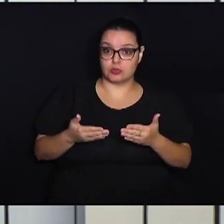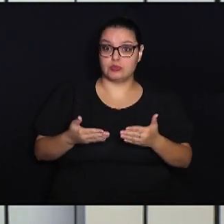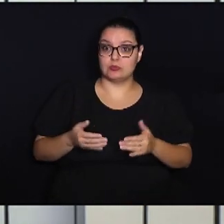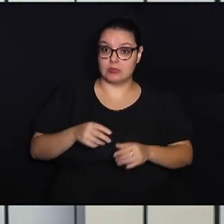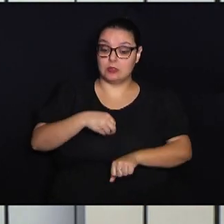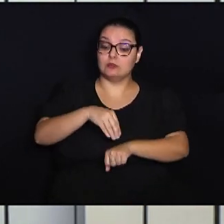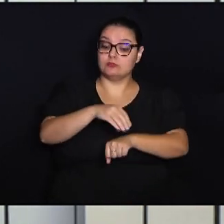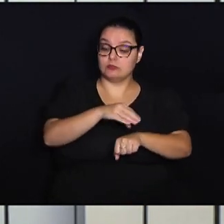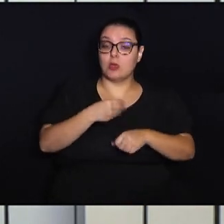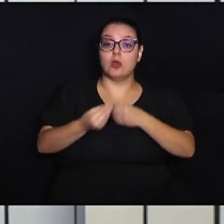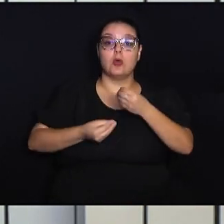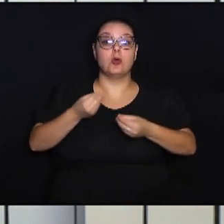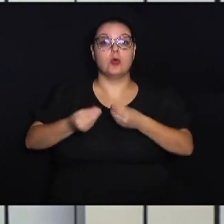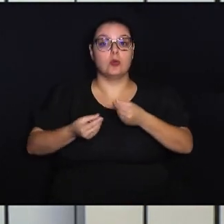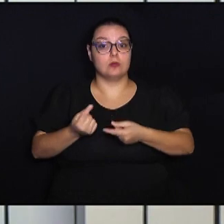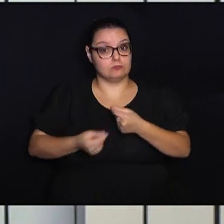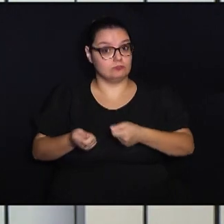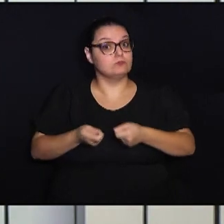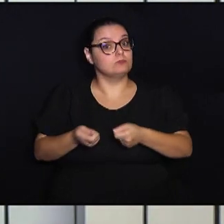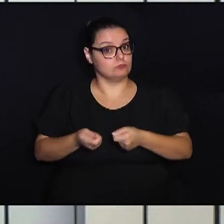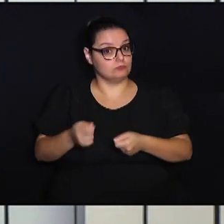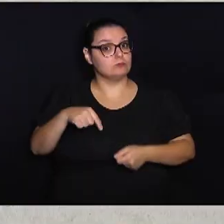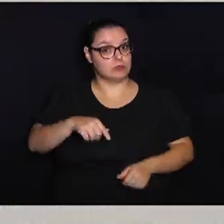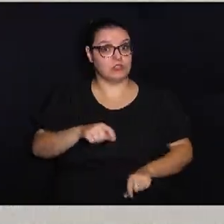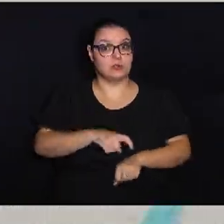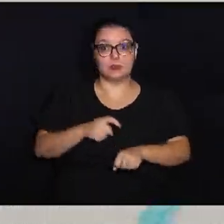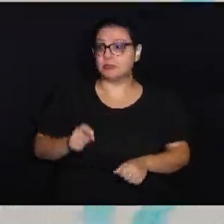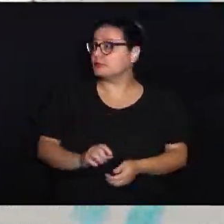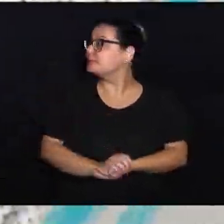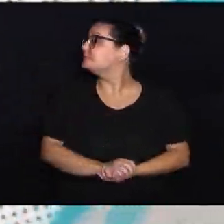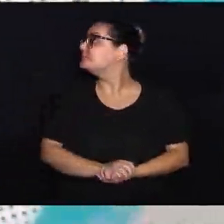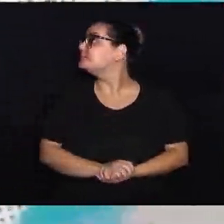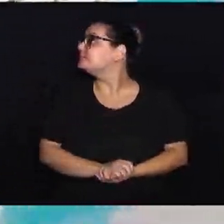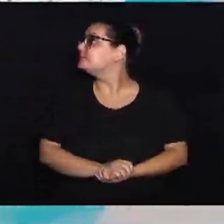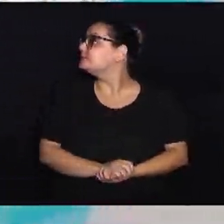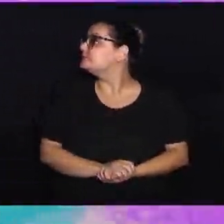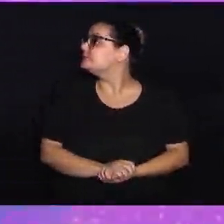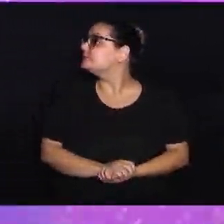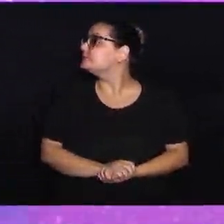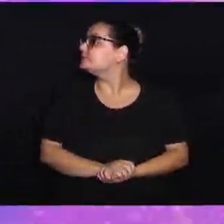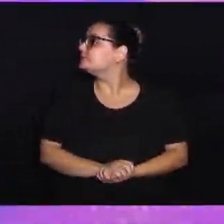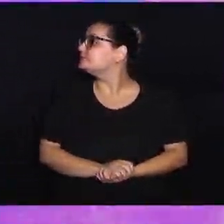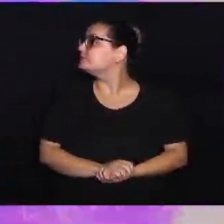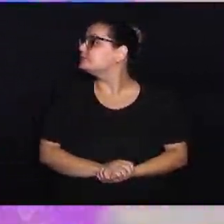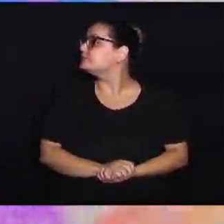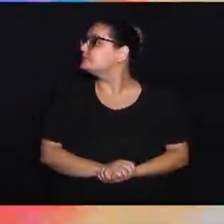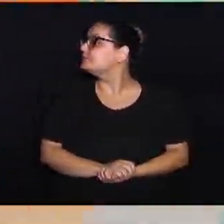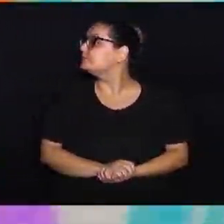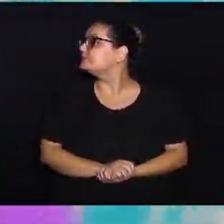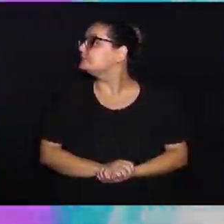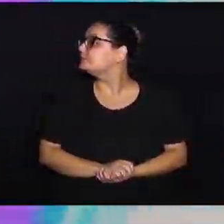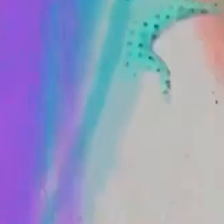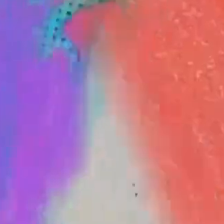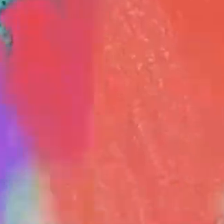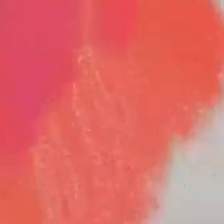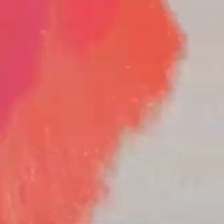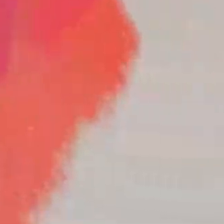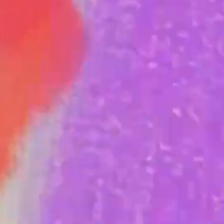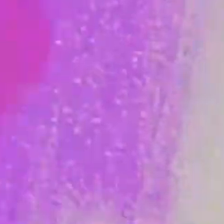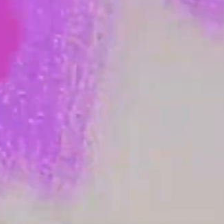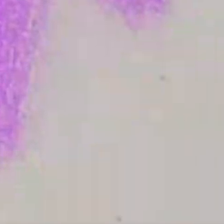música. A nossa profissão nos leva a ambientes musicais diversos, ampliando nosso círculo de contatos,